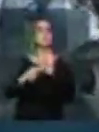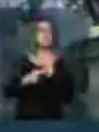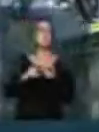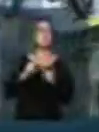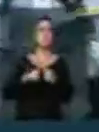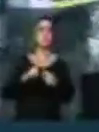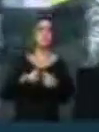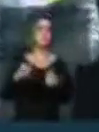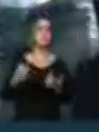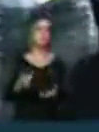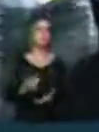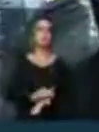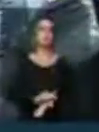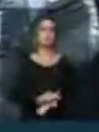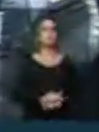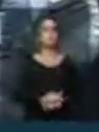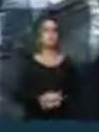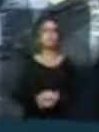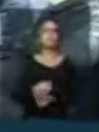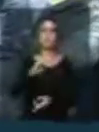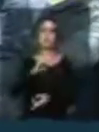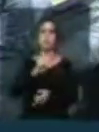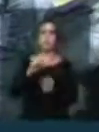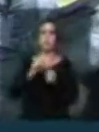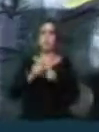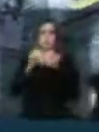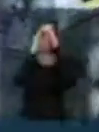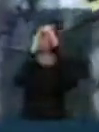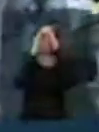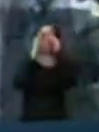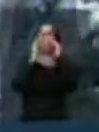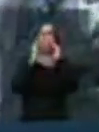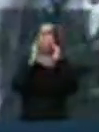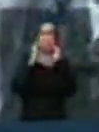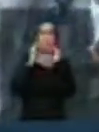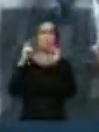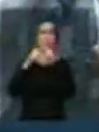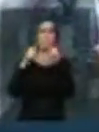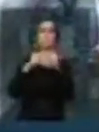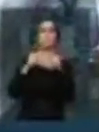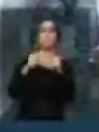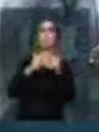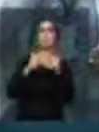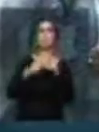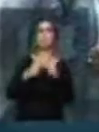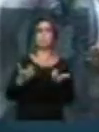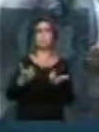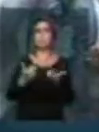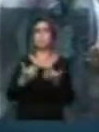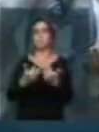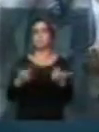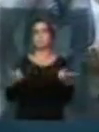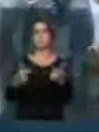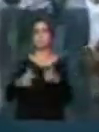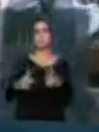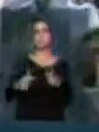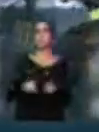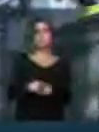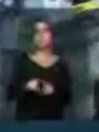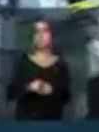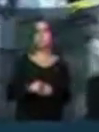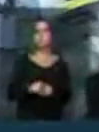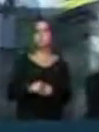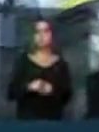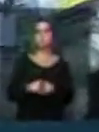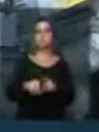ele feria a separação dos poderes, invadindo competência das assembleias legislativas, uma vez que